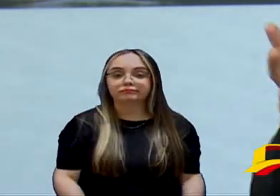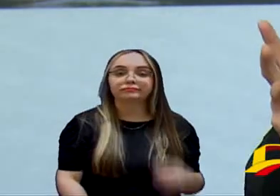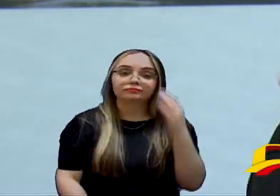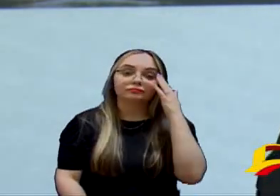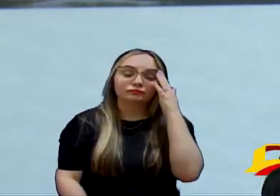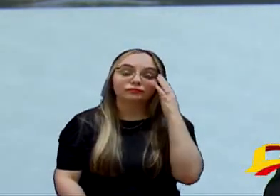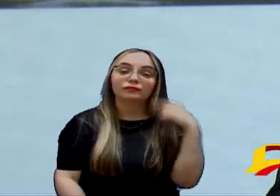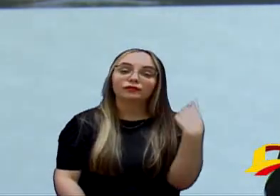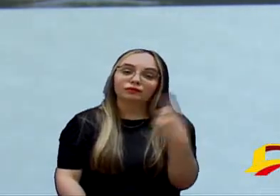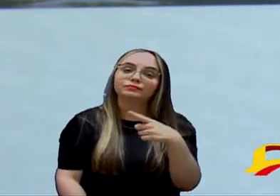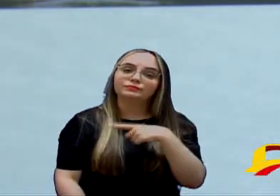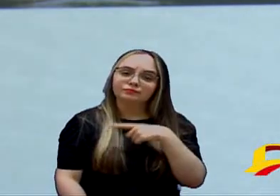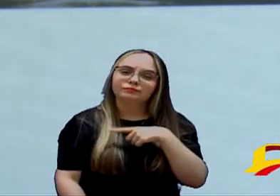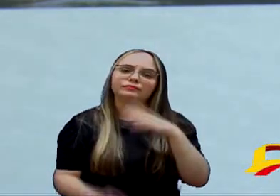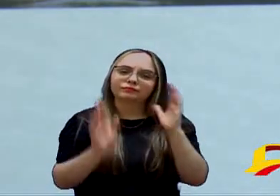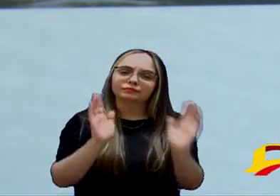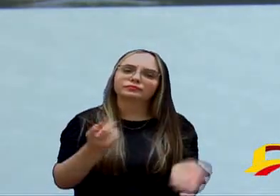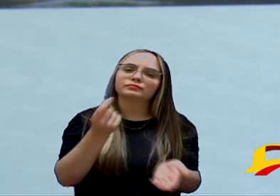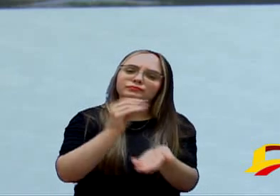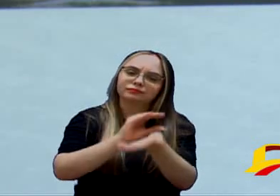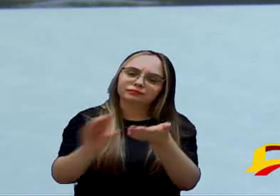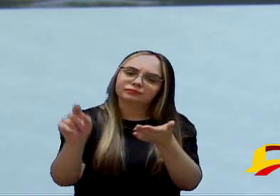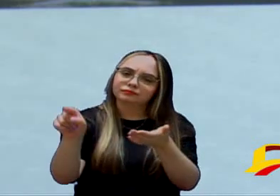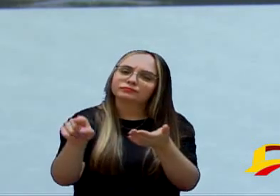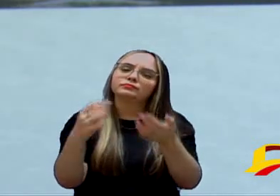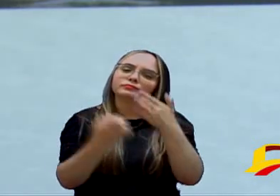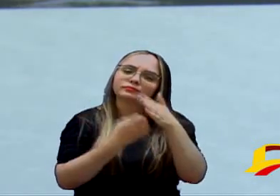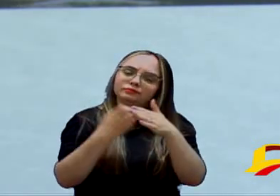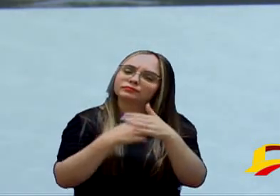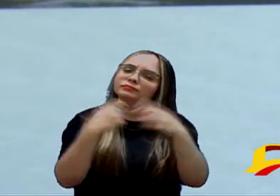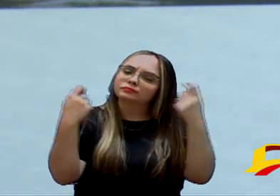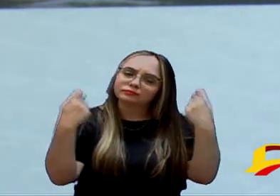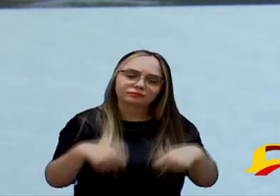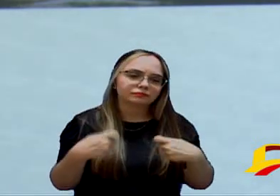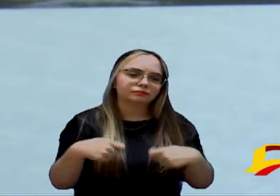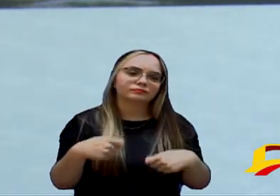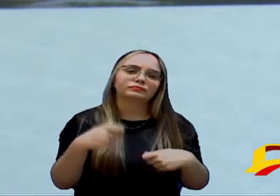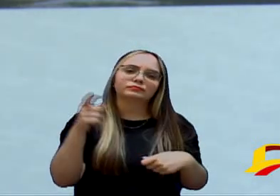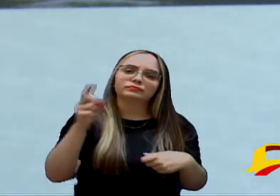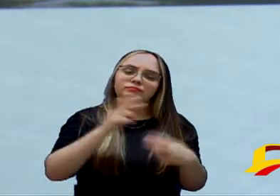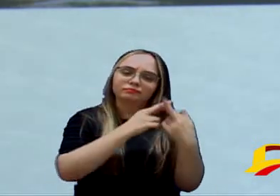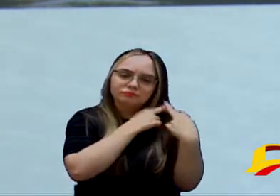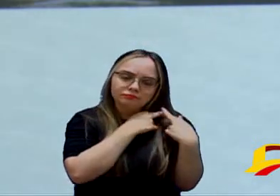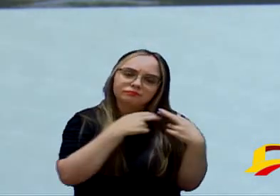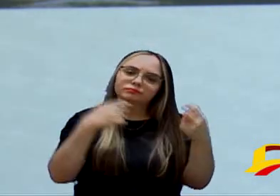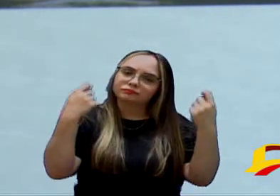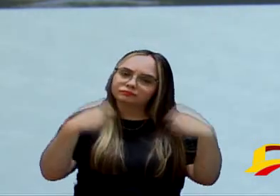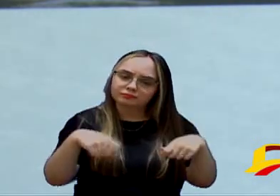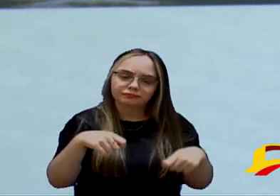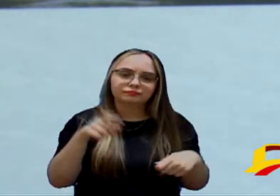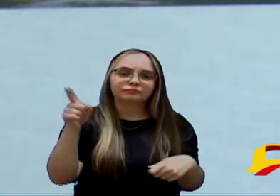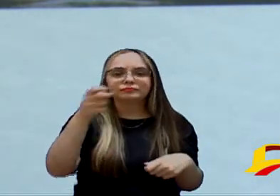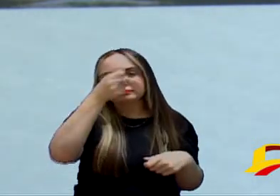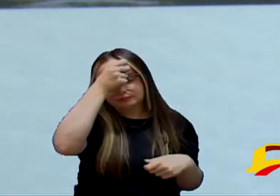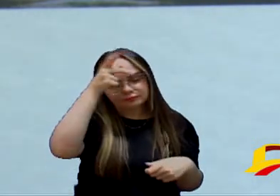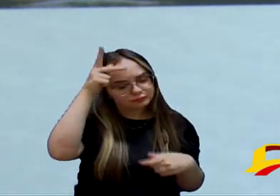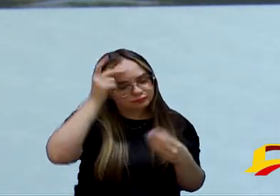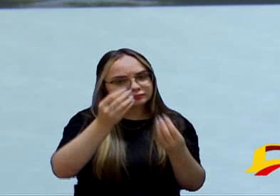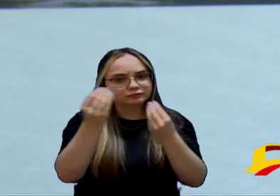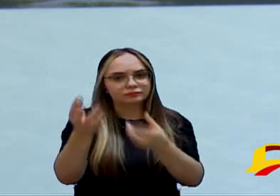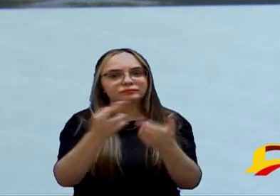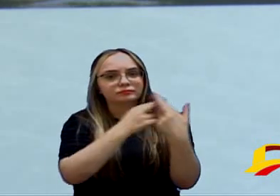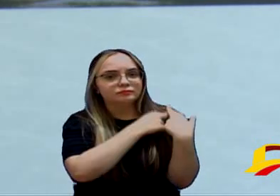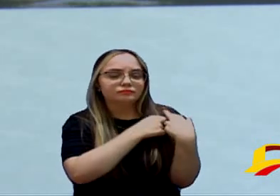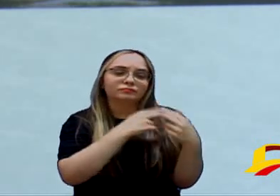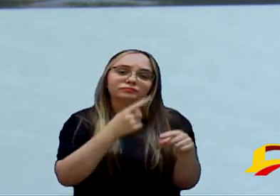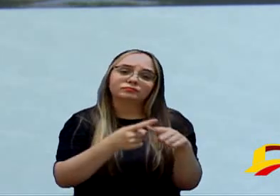já tem o dinheiro público que vai para essa empresa que a empresa assuma responsabilidade que a prefeitura tirou né Porque